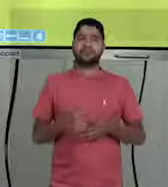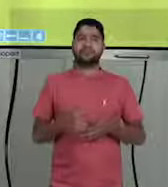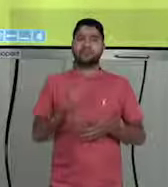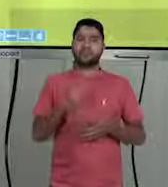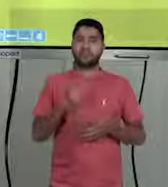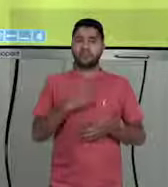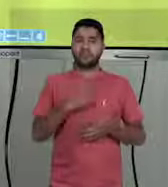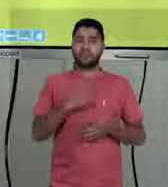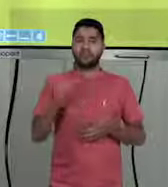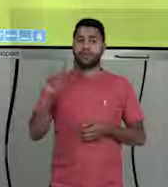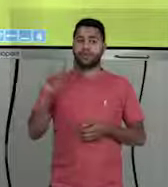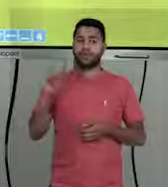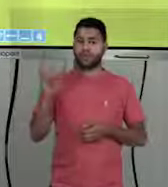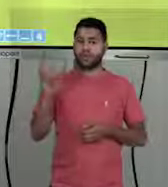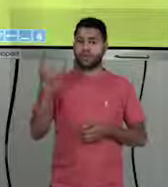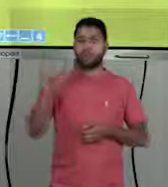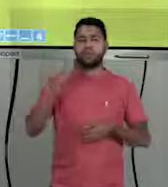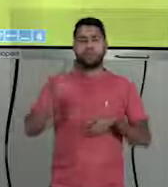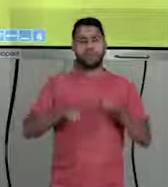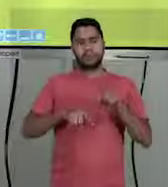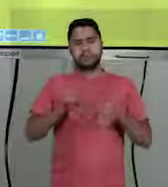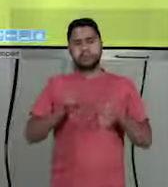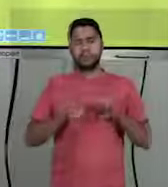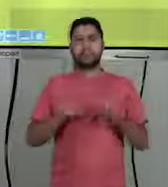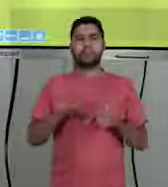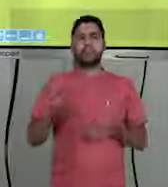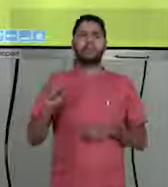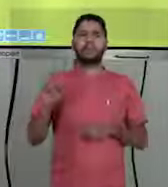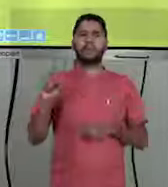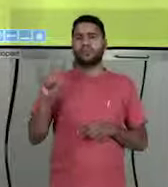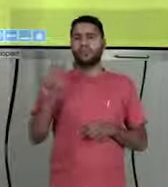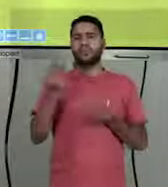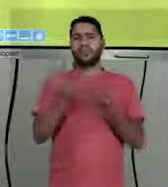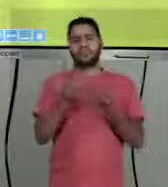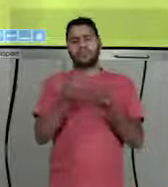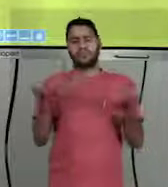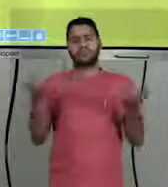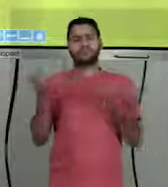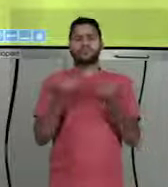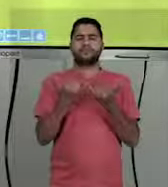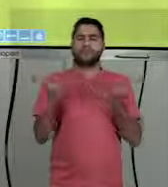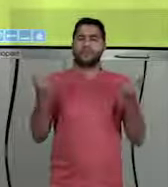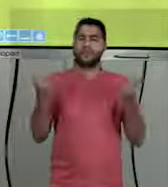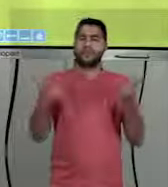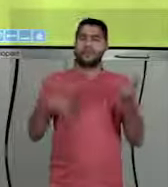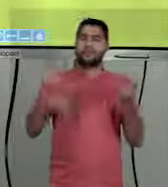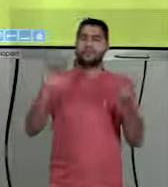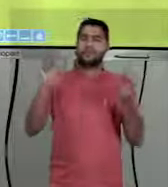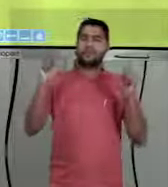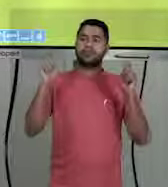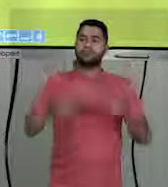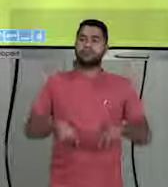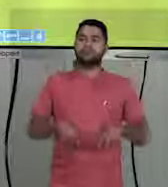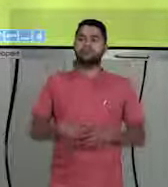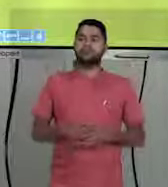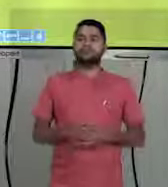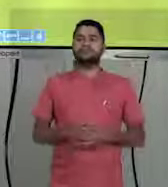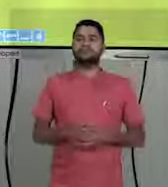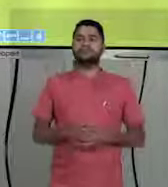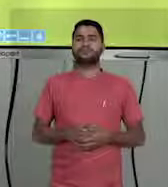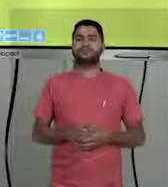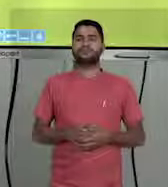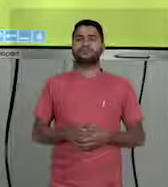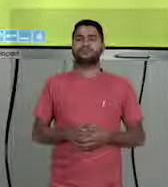tenho um equipamento, gerador de energia mais potente, tem uma tensão elétrica